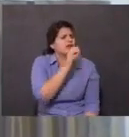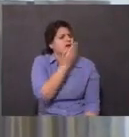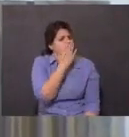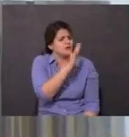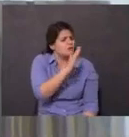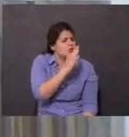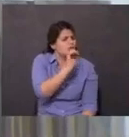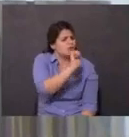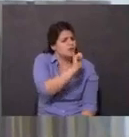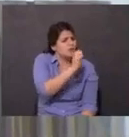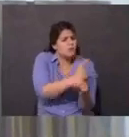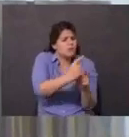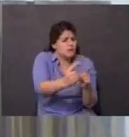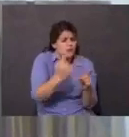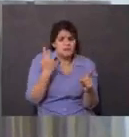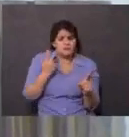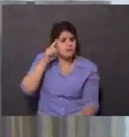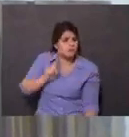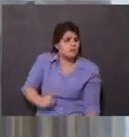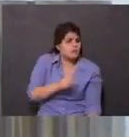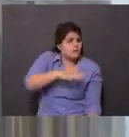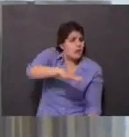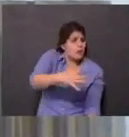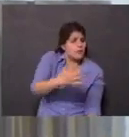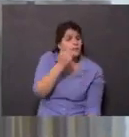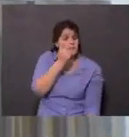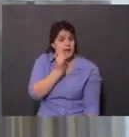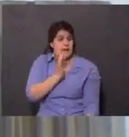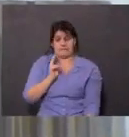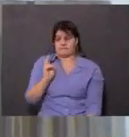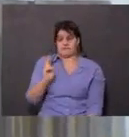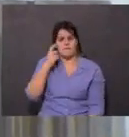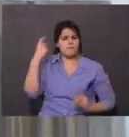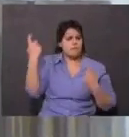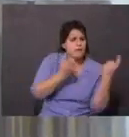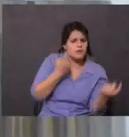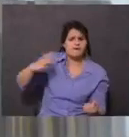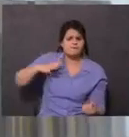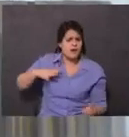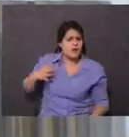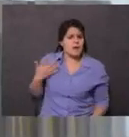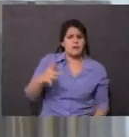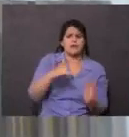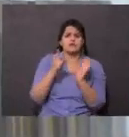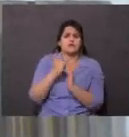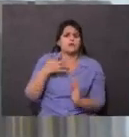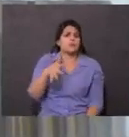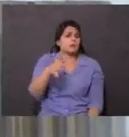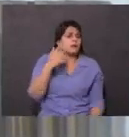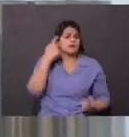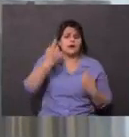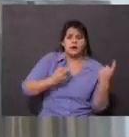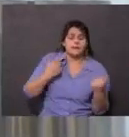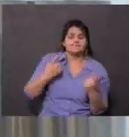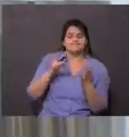serca szukaliśmy ciebie. Lecz on im odpowiedział: Czemuście mnie szukali? Czy